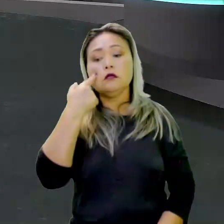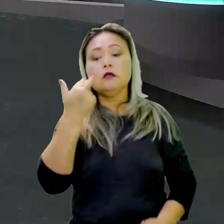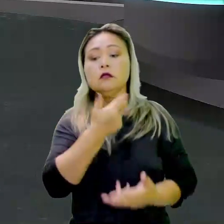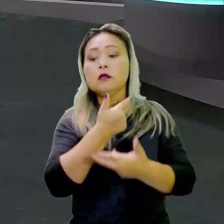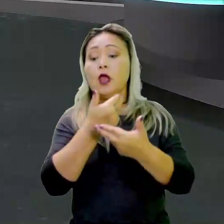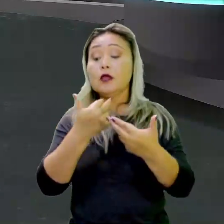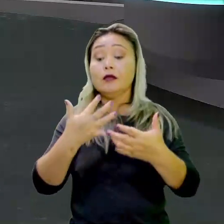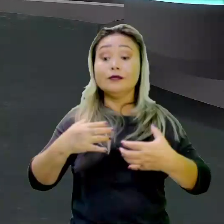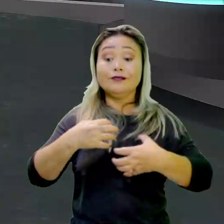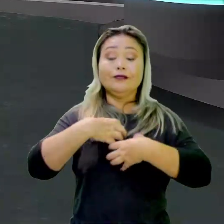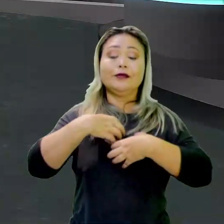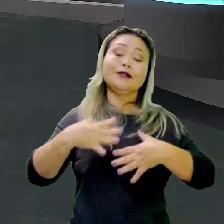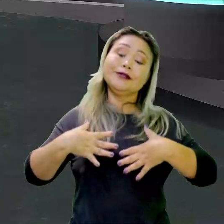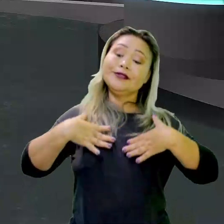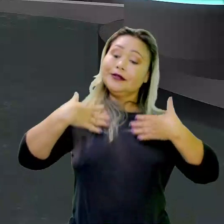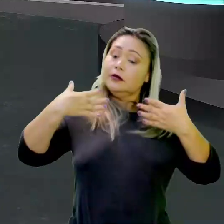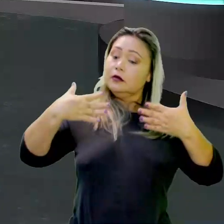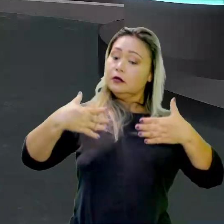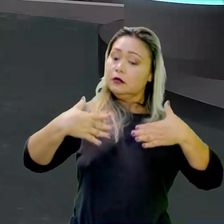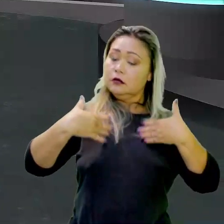davam alegria para ele, que ele queria